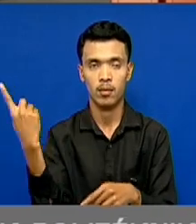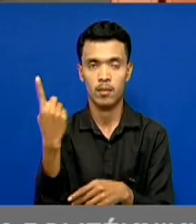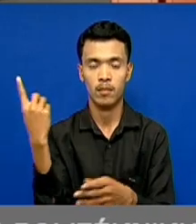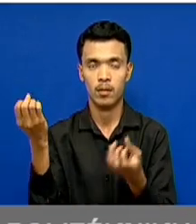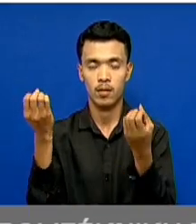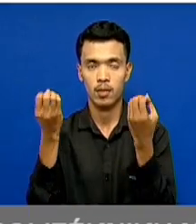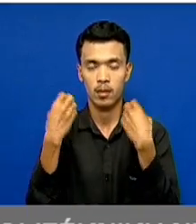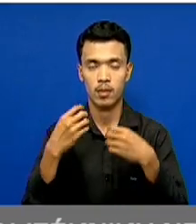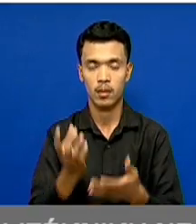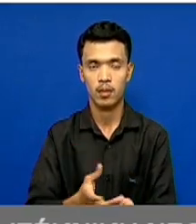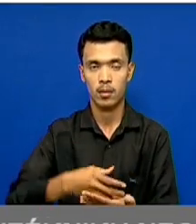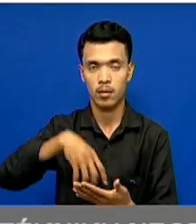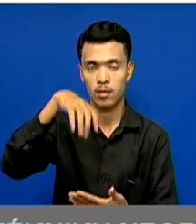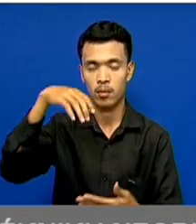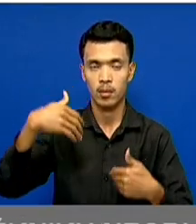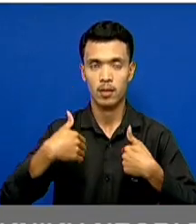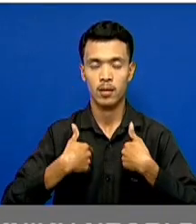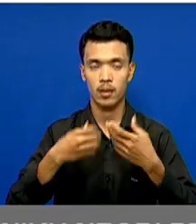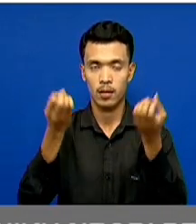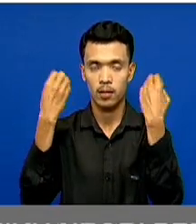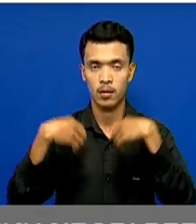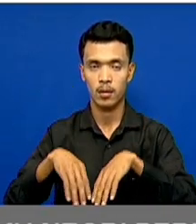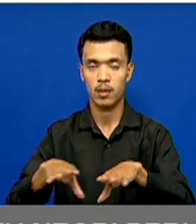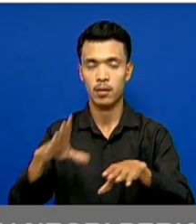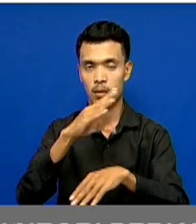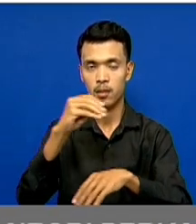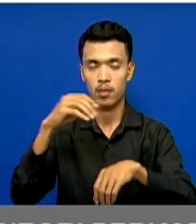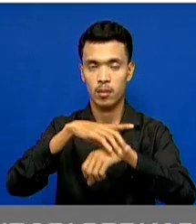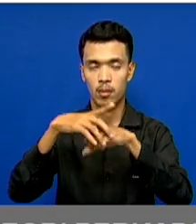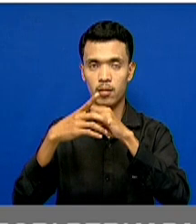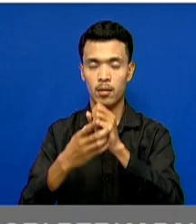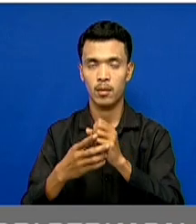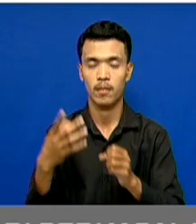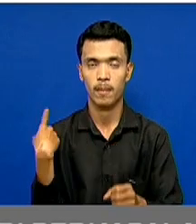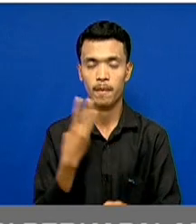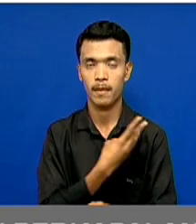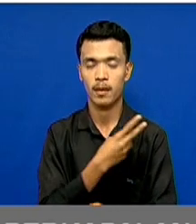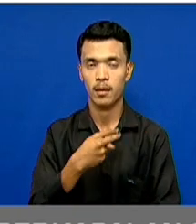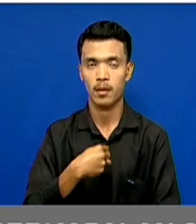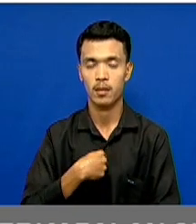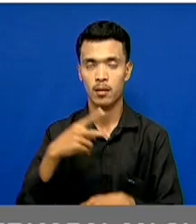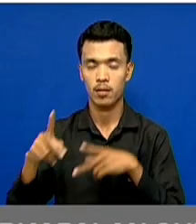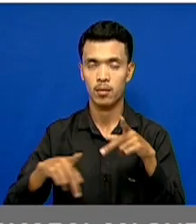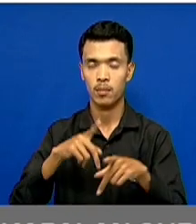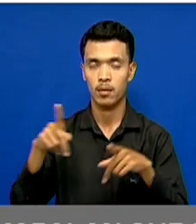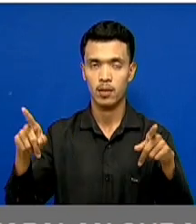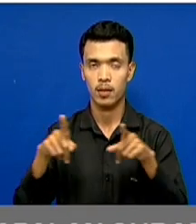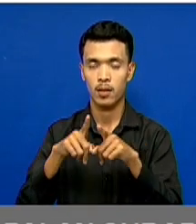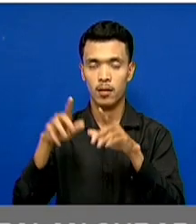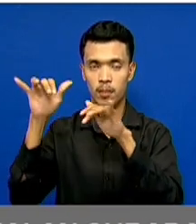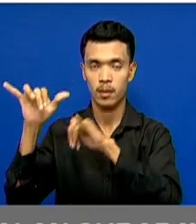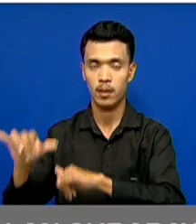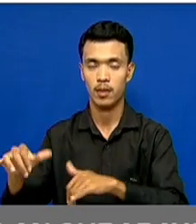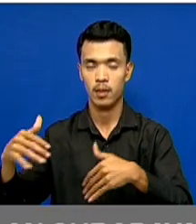Raimara. A nessa não está boa Sira Hatete, itania comunidade nebe que rela e a área